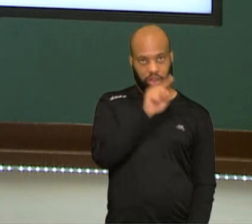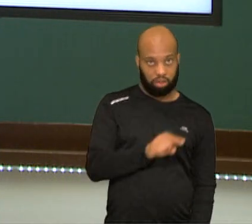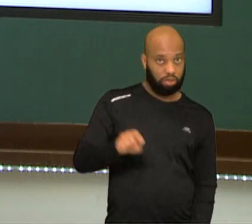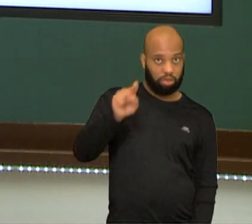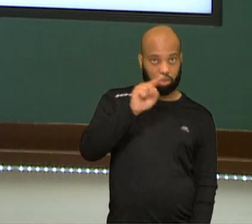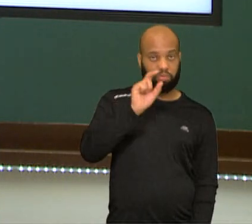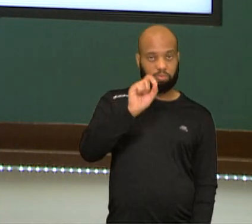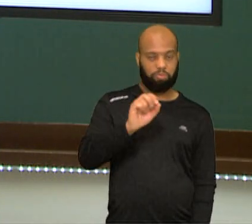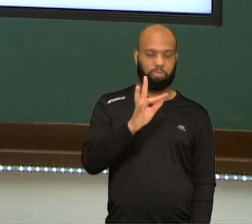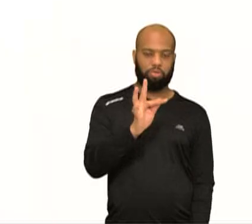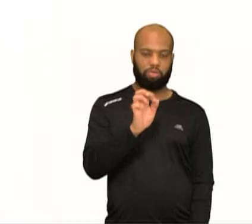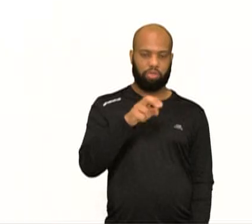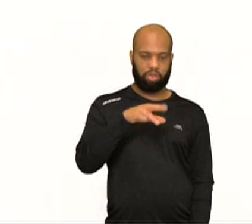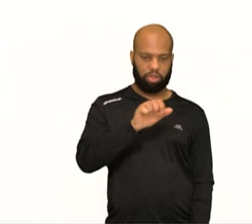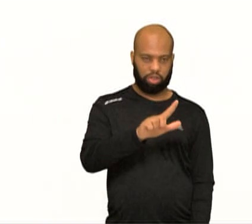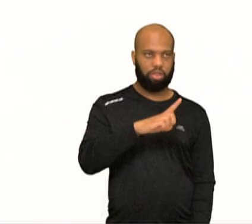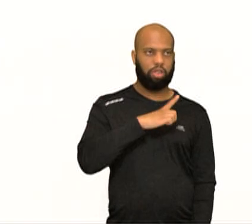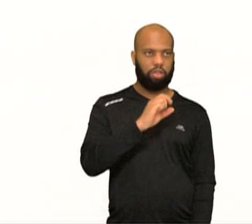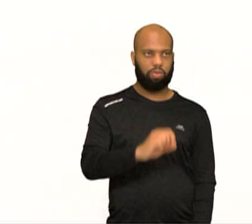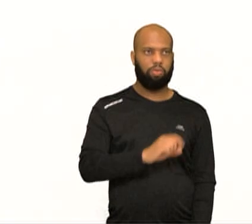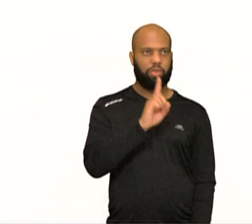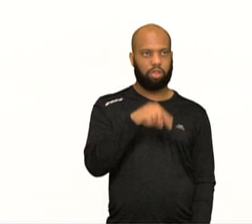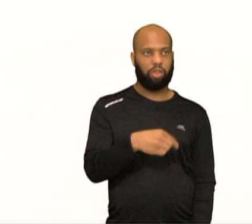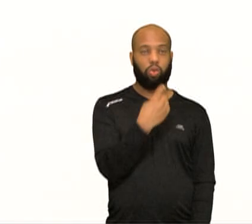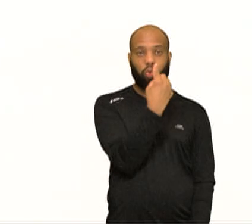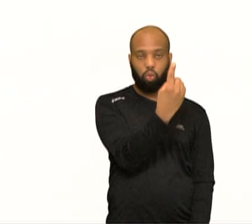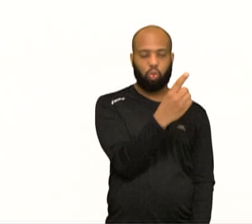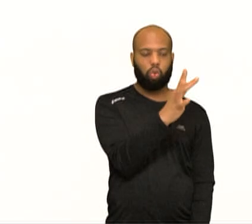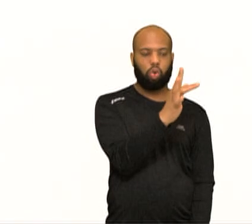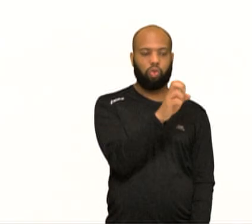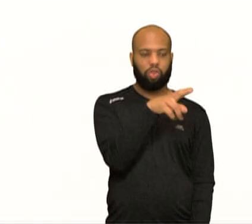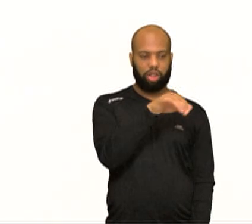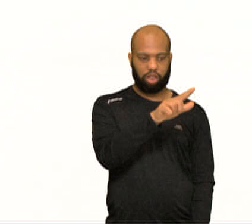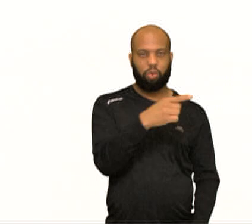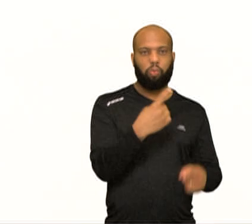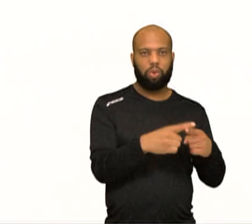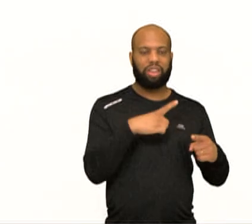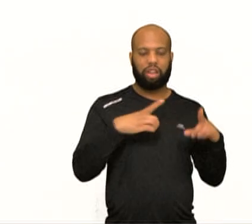ser porque ele está ligado no carbono número 1 aqui,